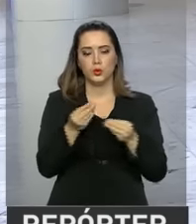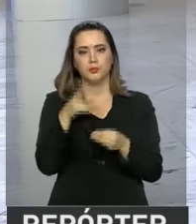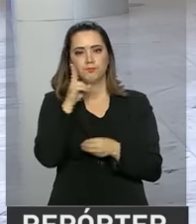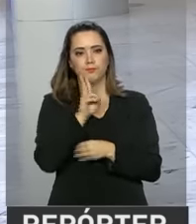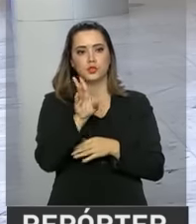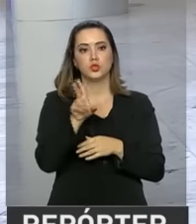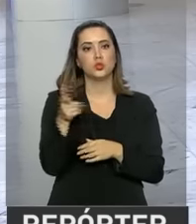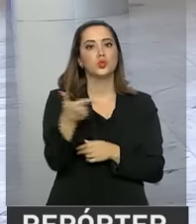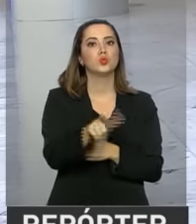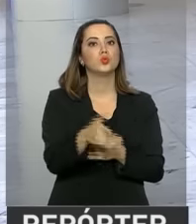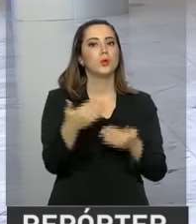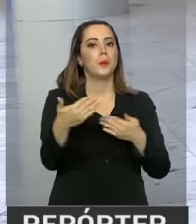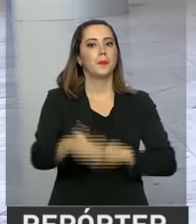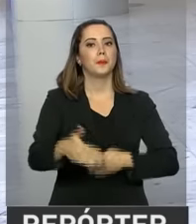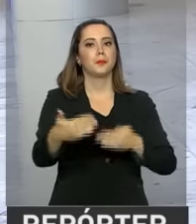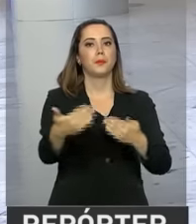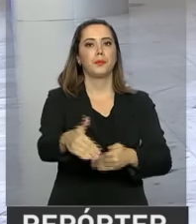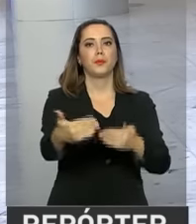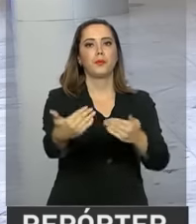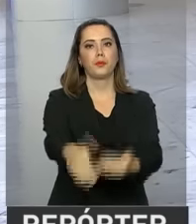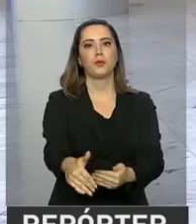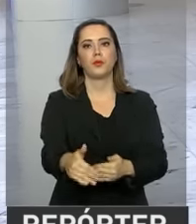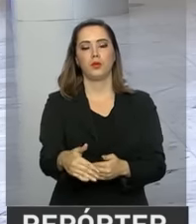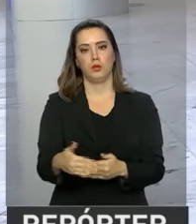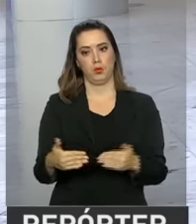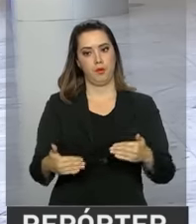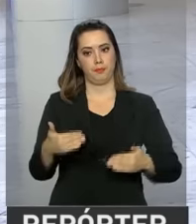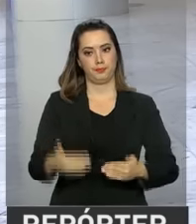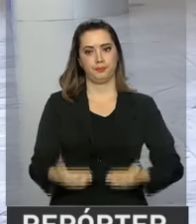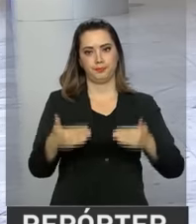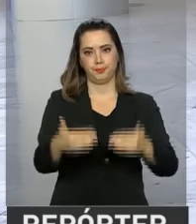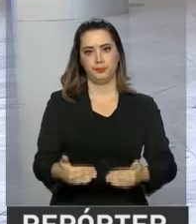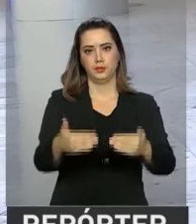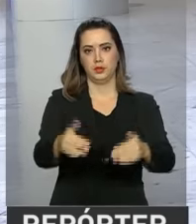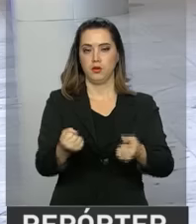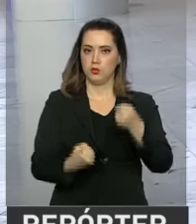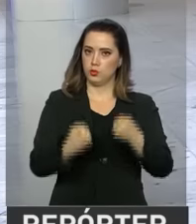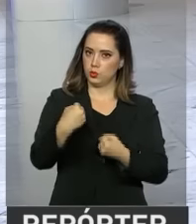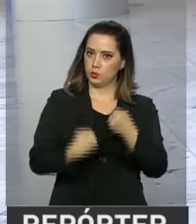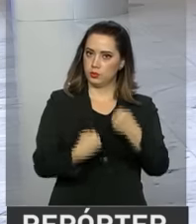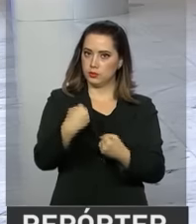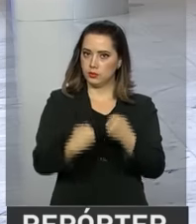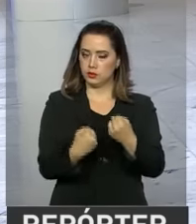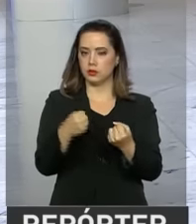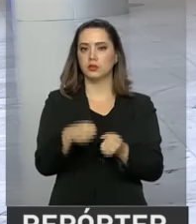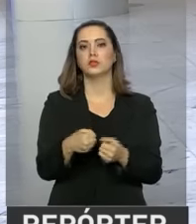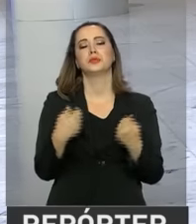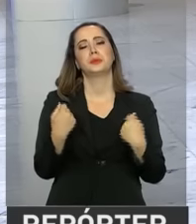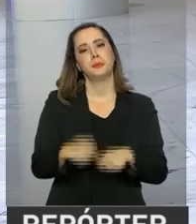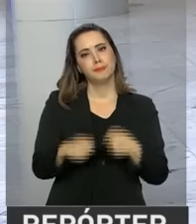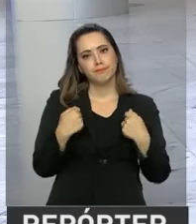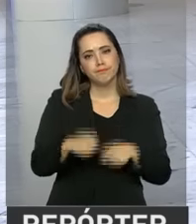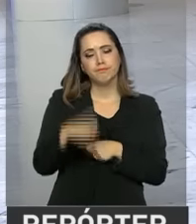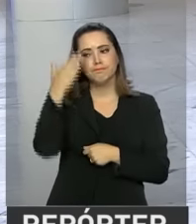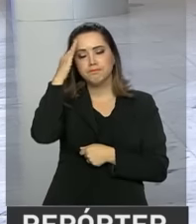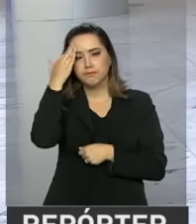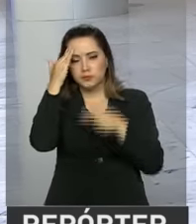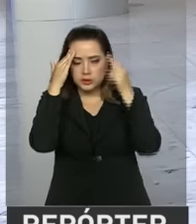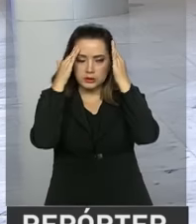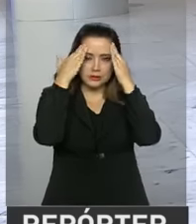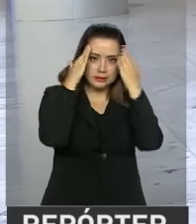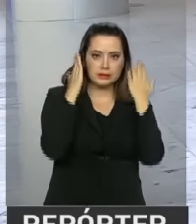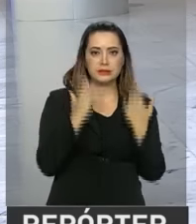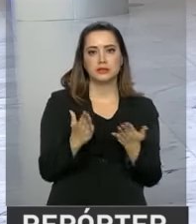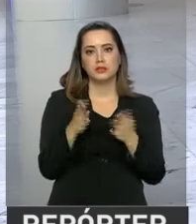e talvez também algumas restrições ao trânsito. Ele pede para que a população entenda que seja necessário trocar